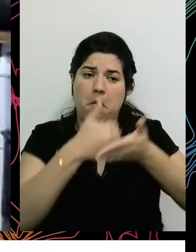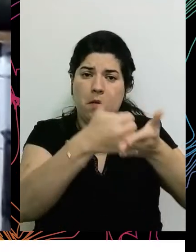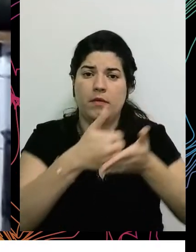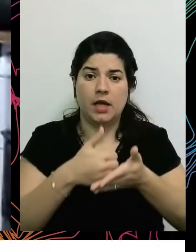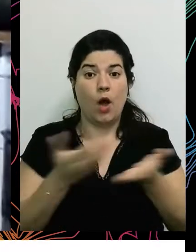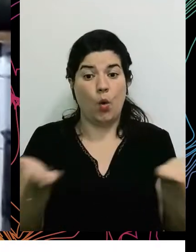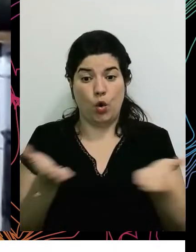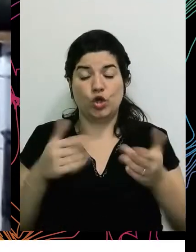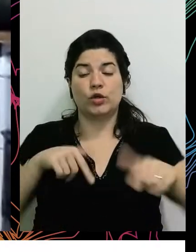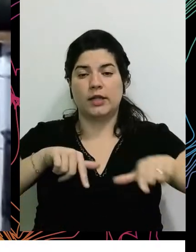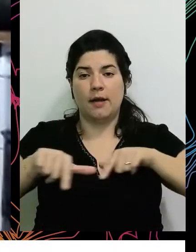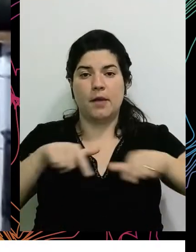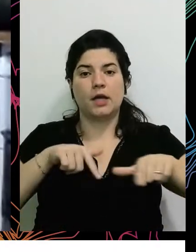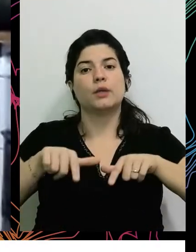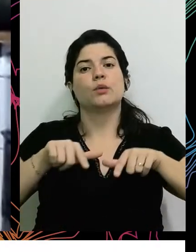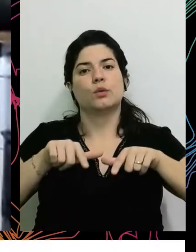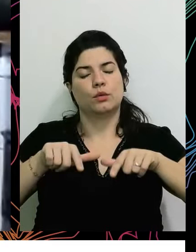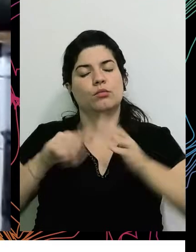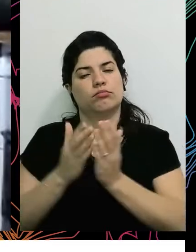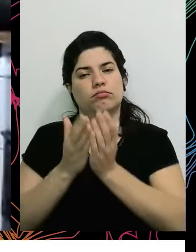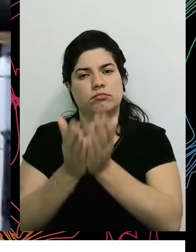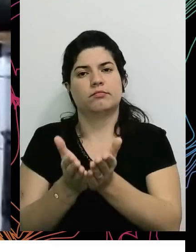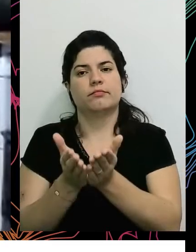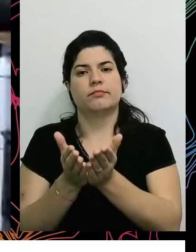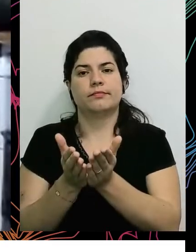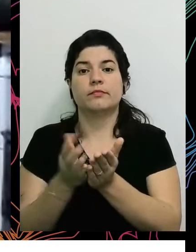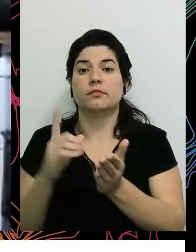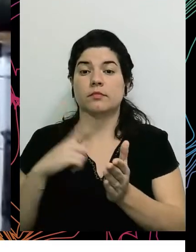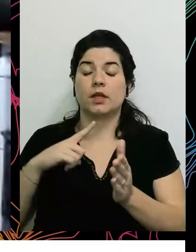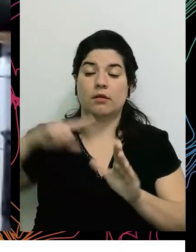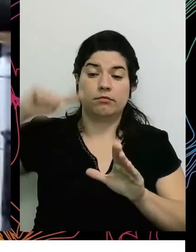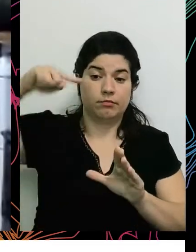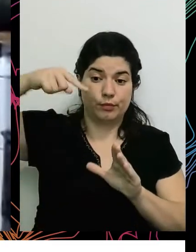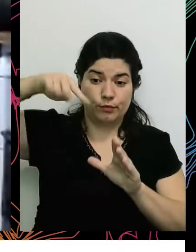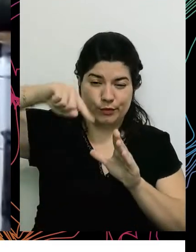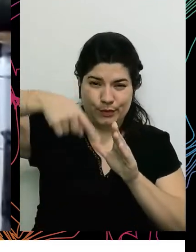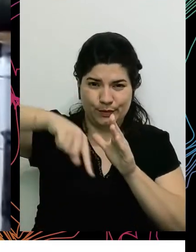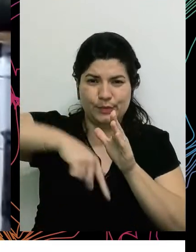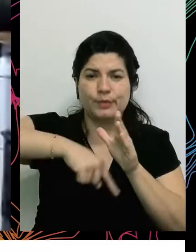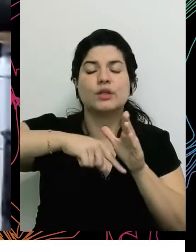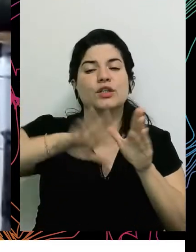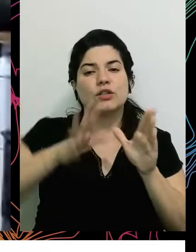trabalhei em algumas empresas de perfuração, em algumas plataformas